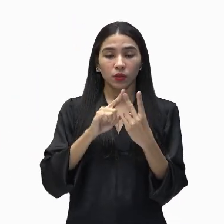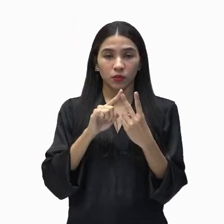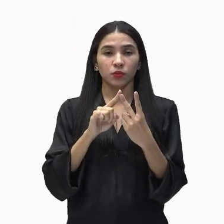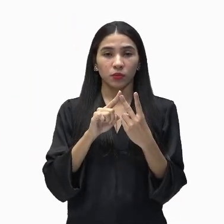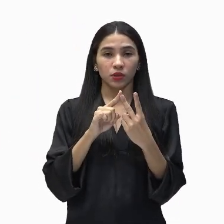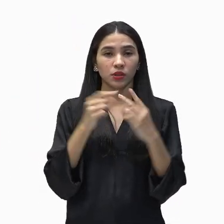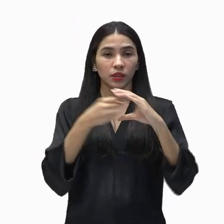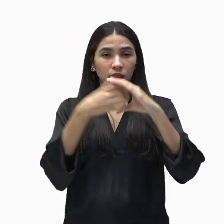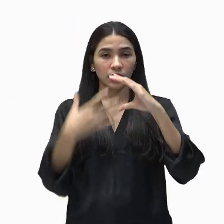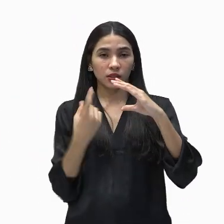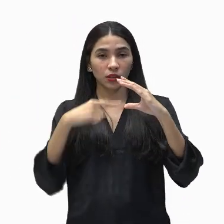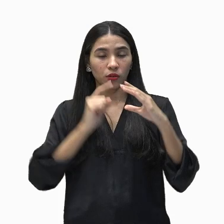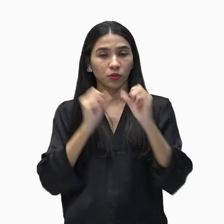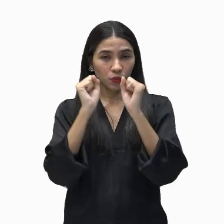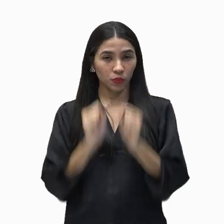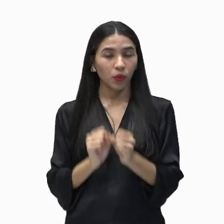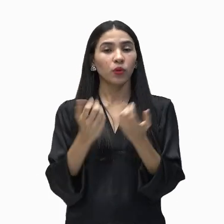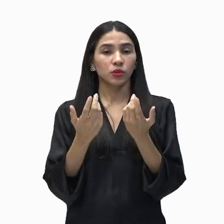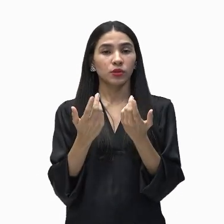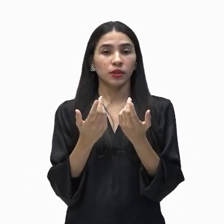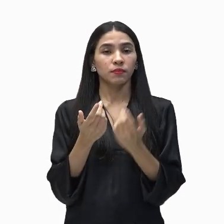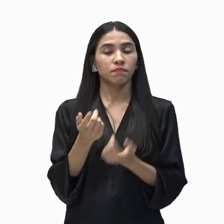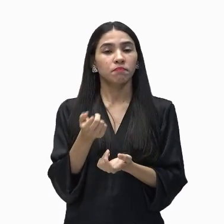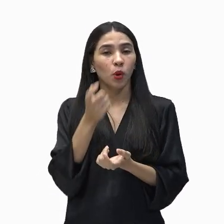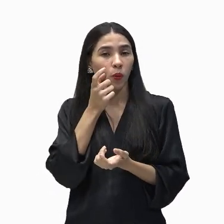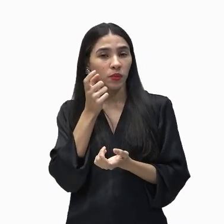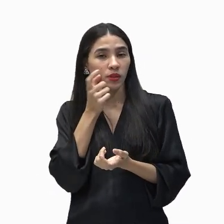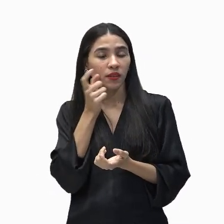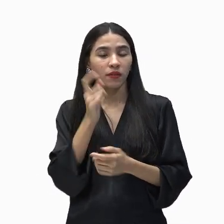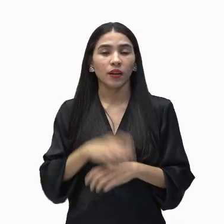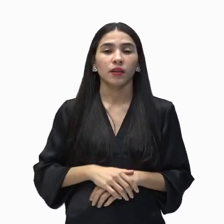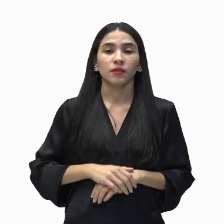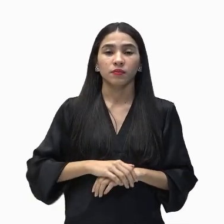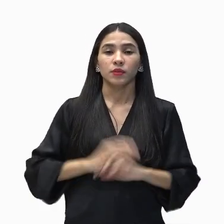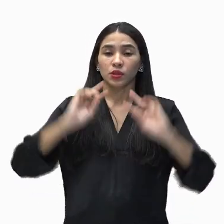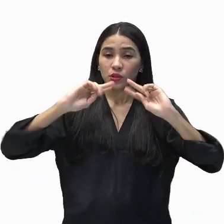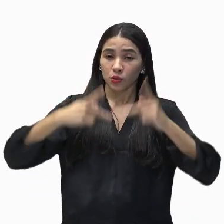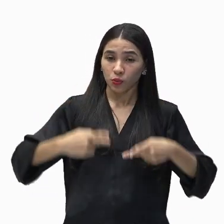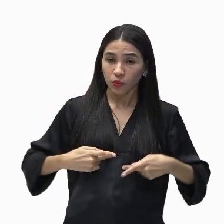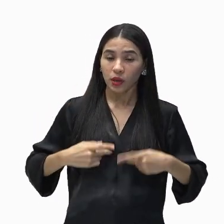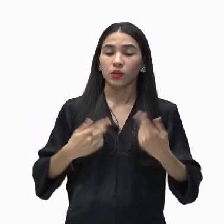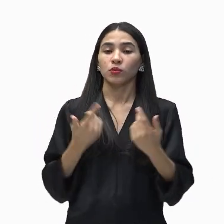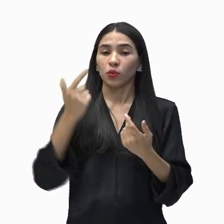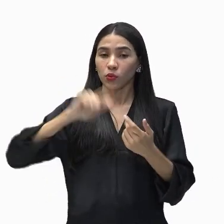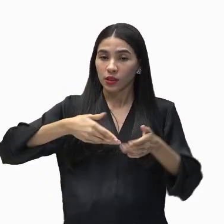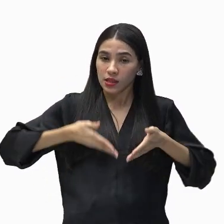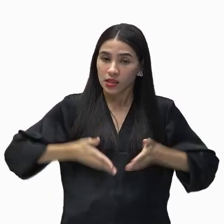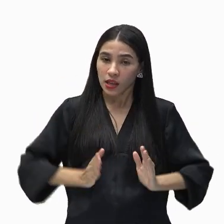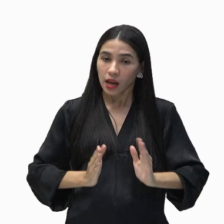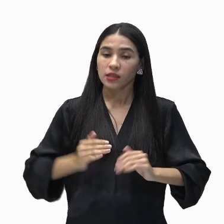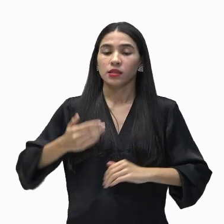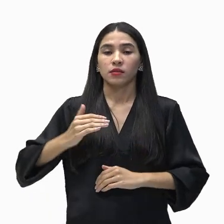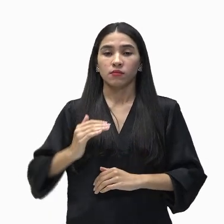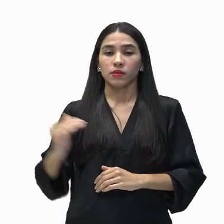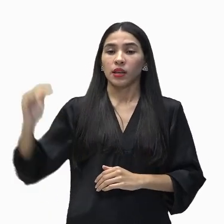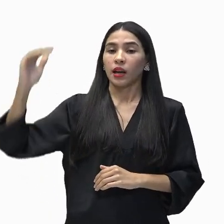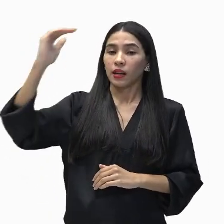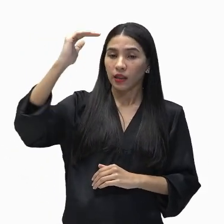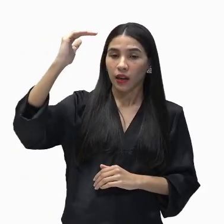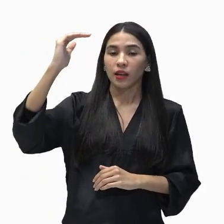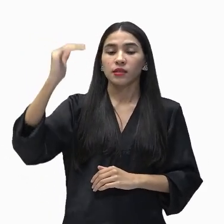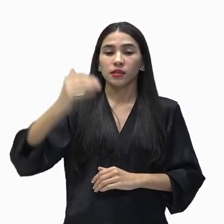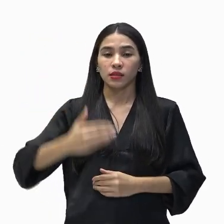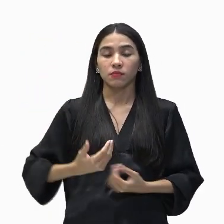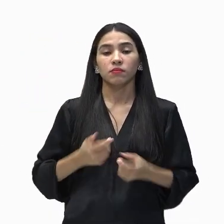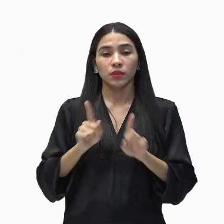que a gente pode observar dentro dos seres vivos. Eles nascem, crescem, se reproduzem, eles fazem um ciclo completo